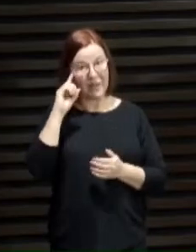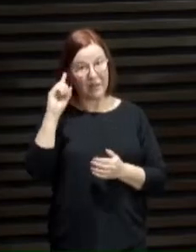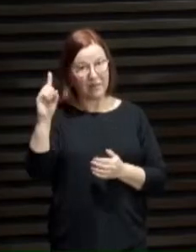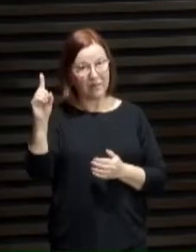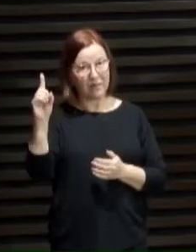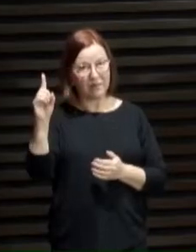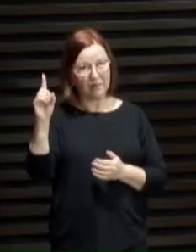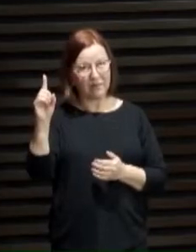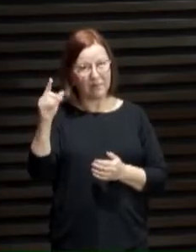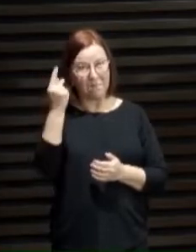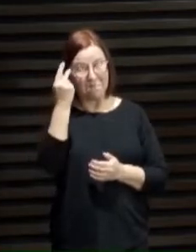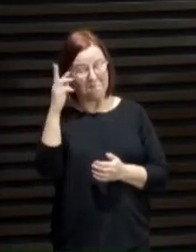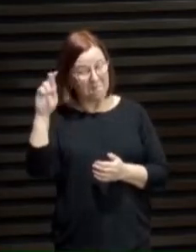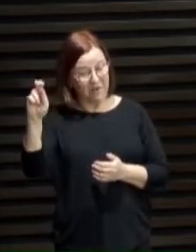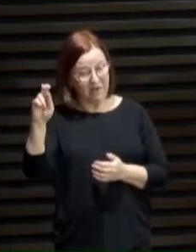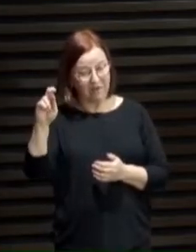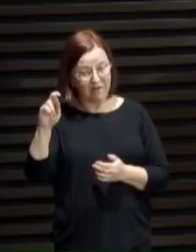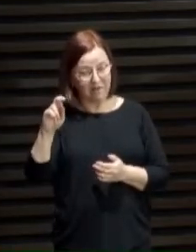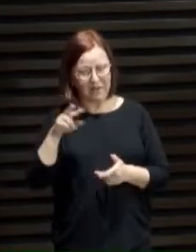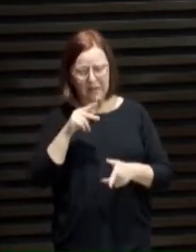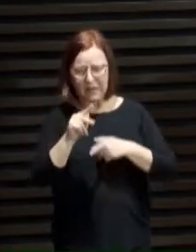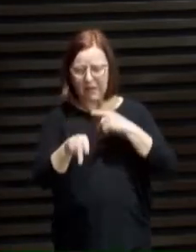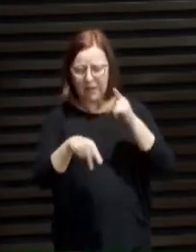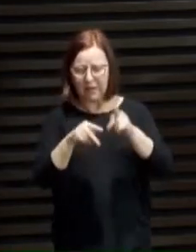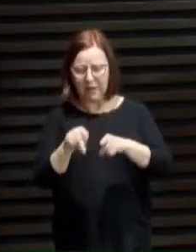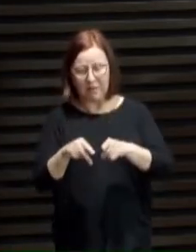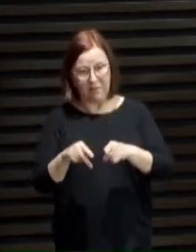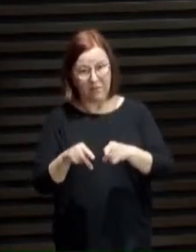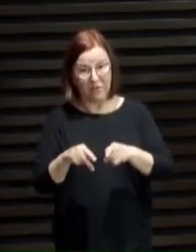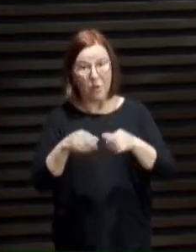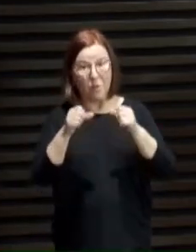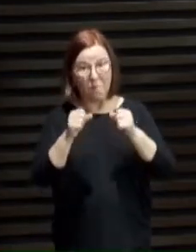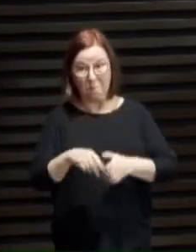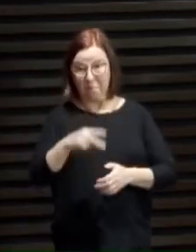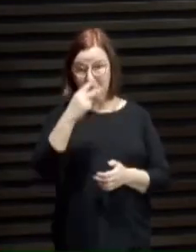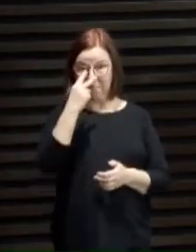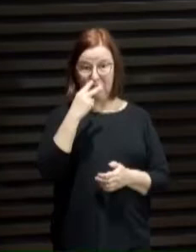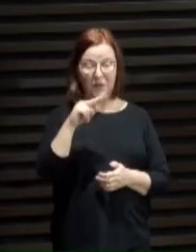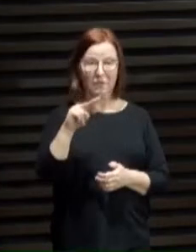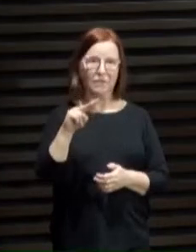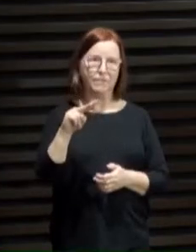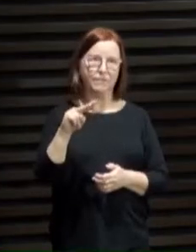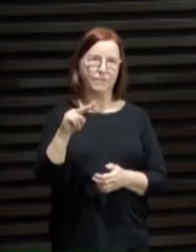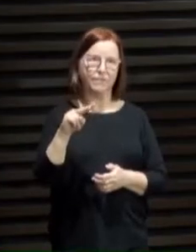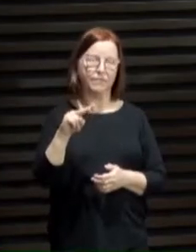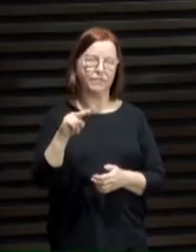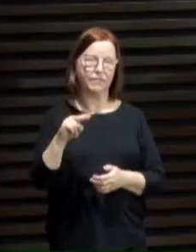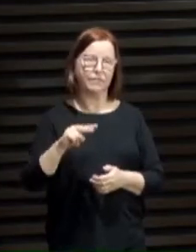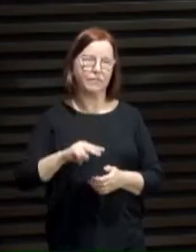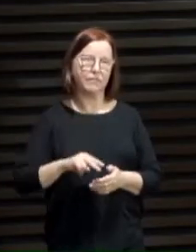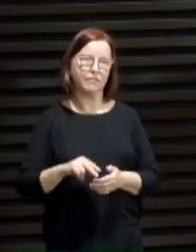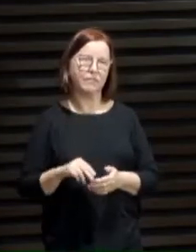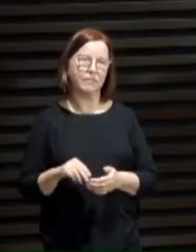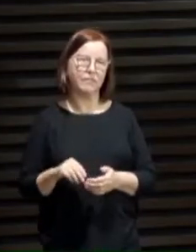mais terrível que a humanidade um dia pôde viver. E ele